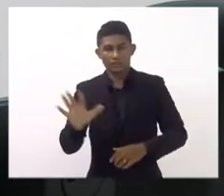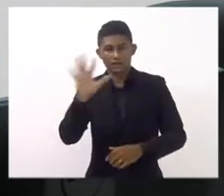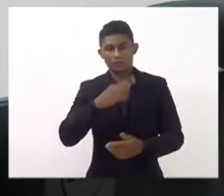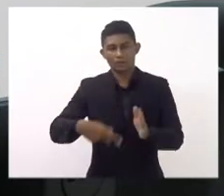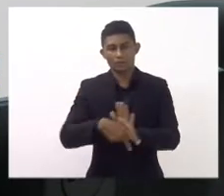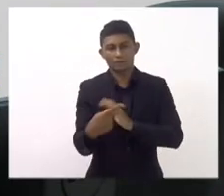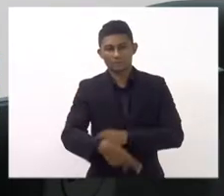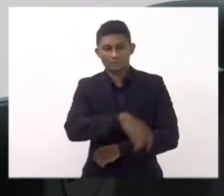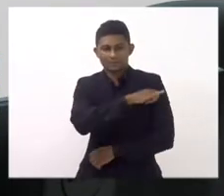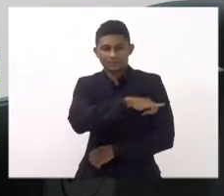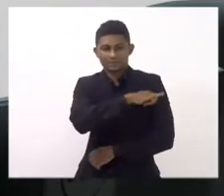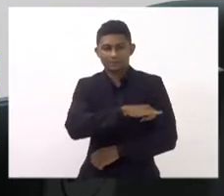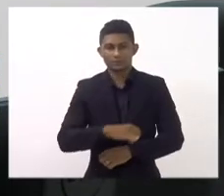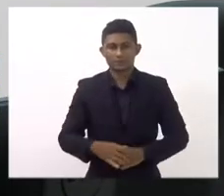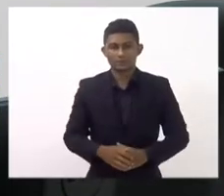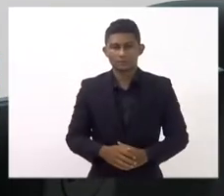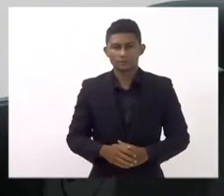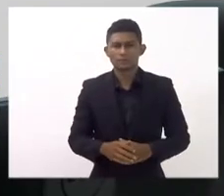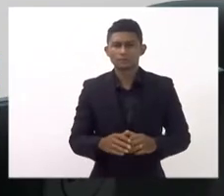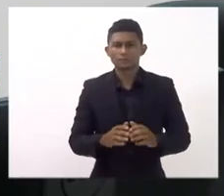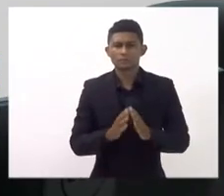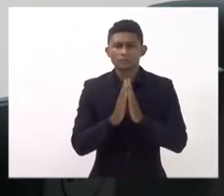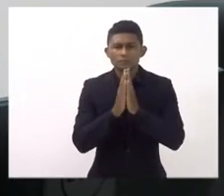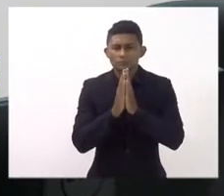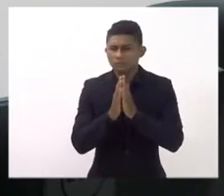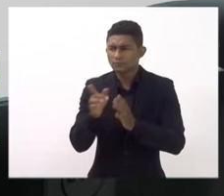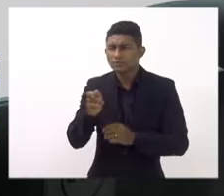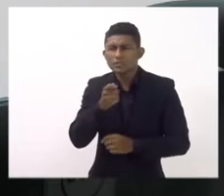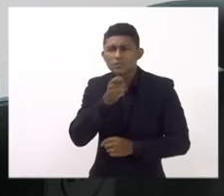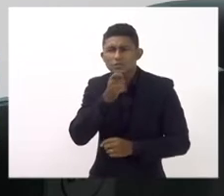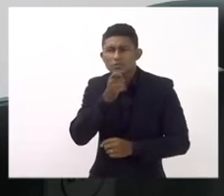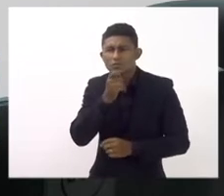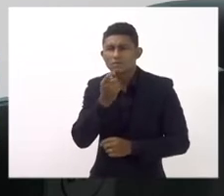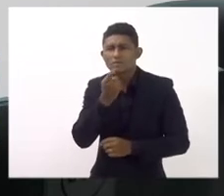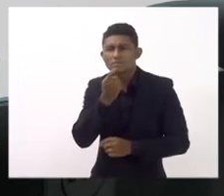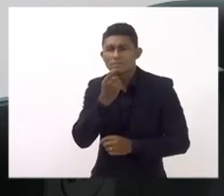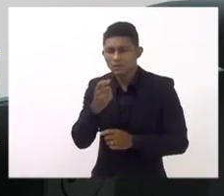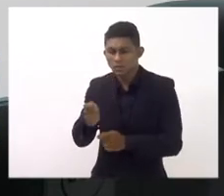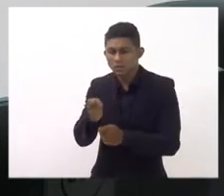que para... Ana, aproxima um pouquinho mais o microfone. Uhum.